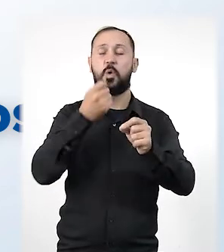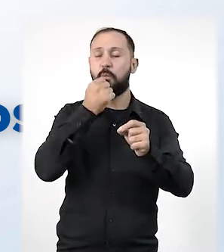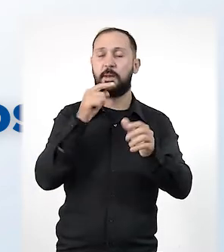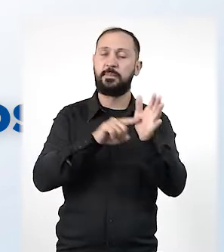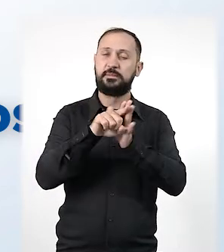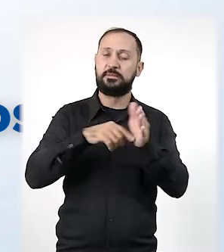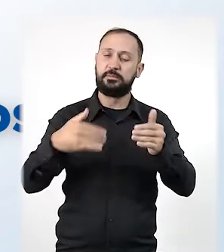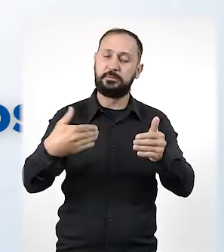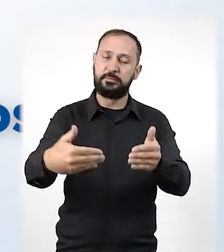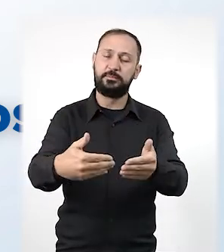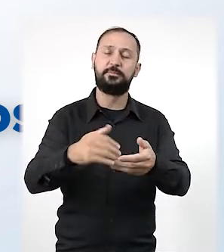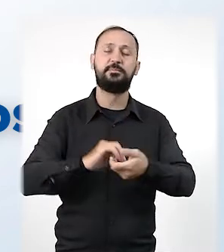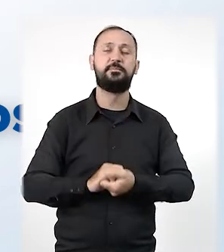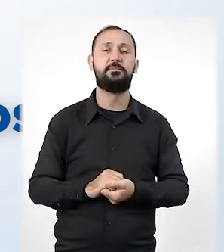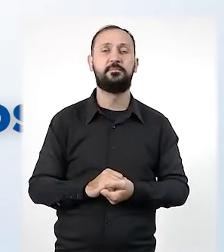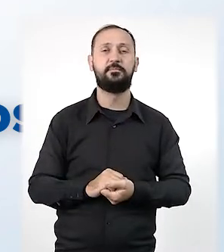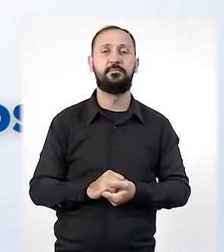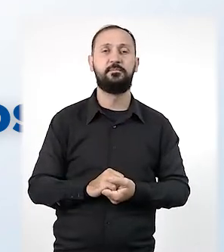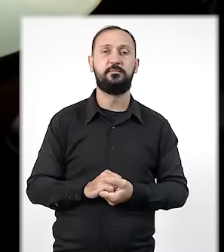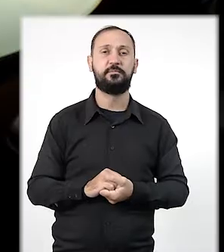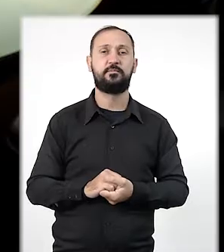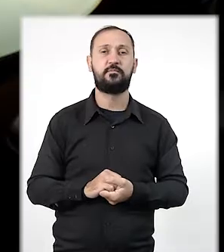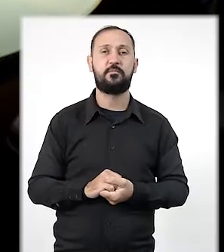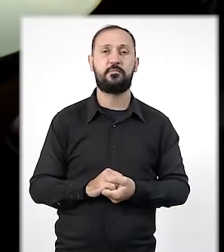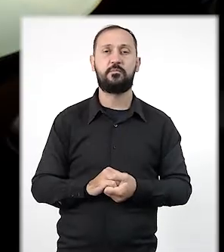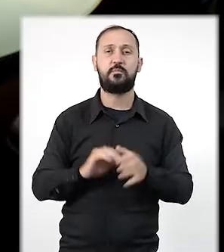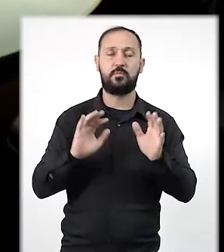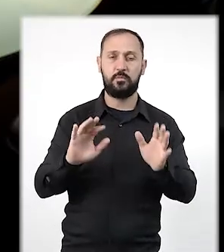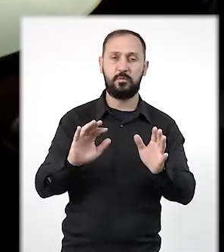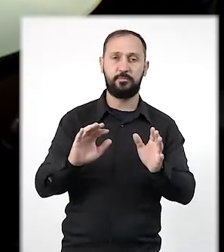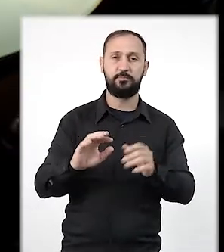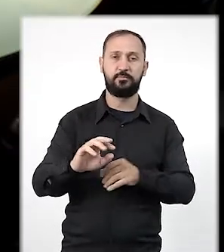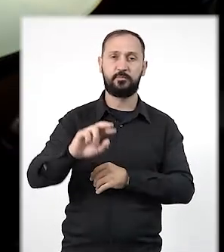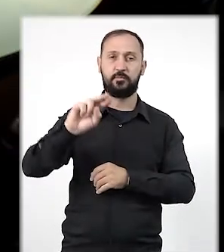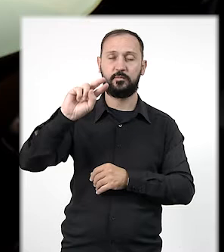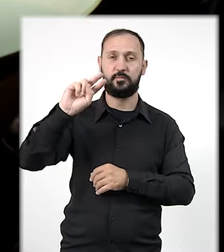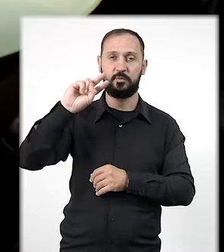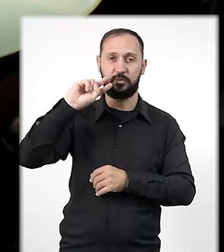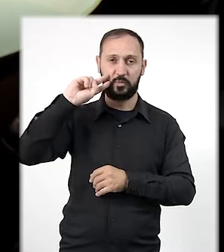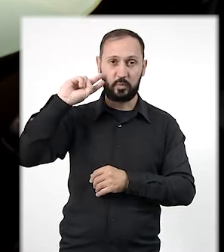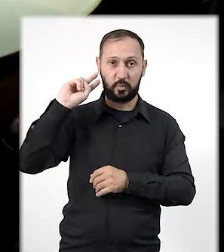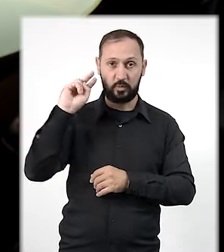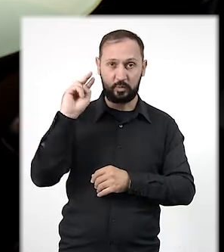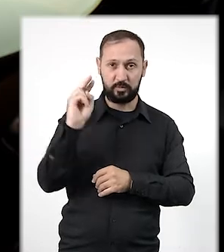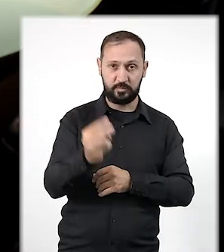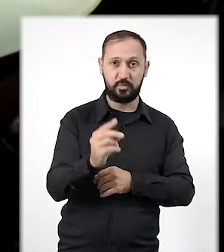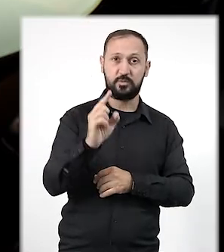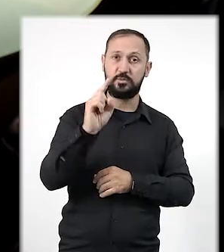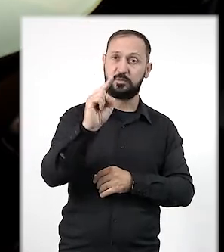bom andamento da pesquisa. Bom, vamos lá. 2.000, anotei aqui,